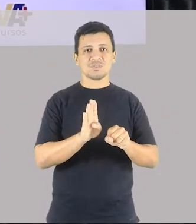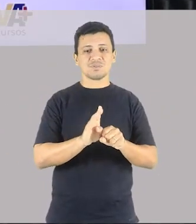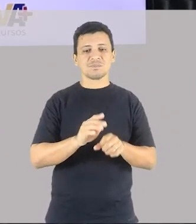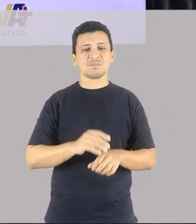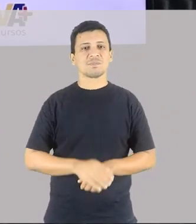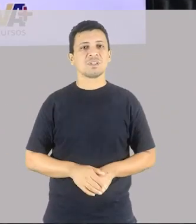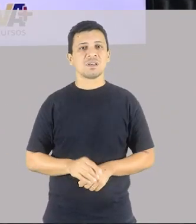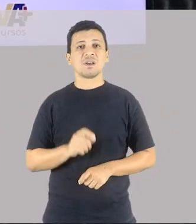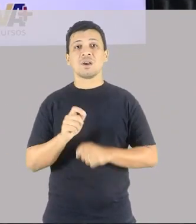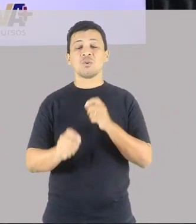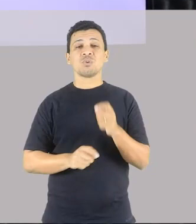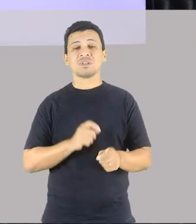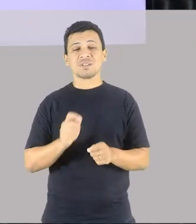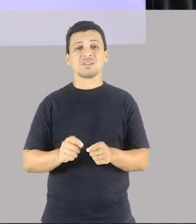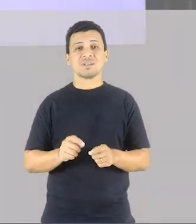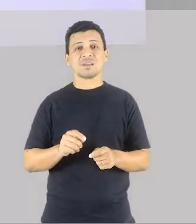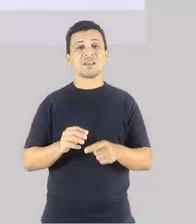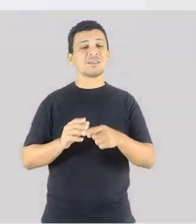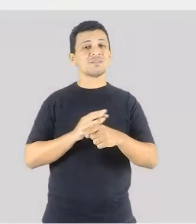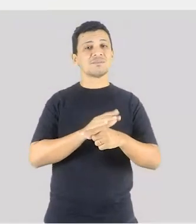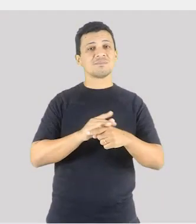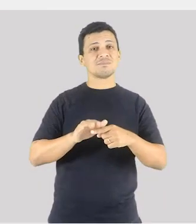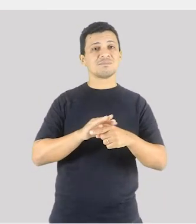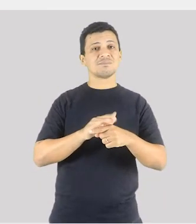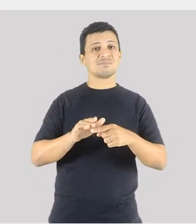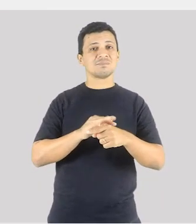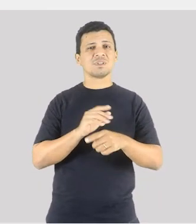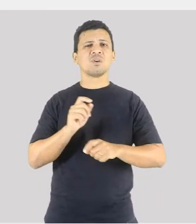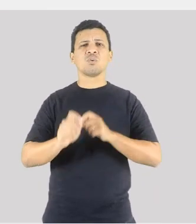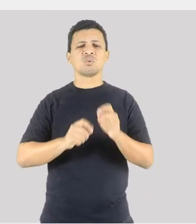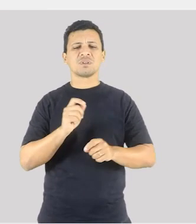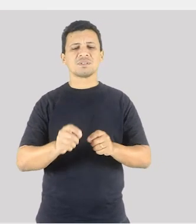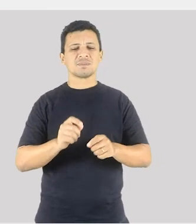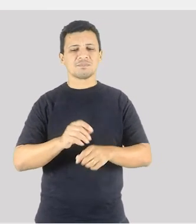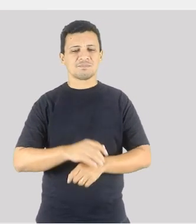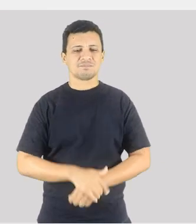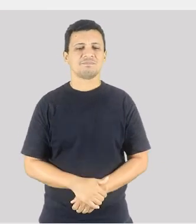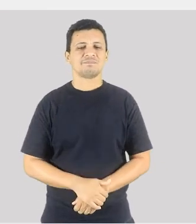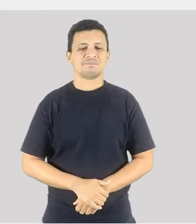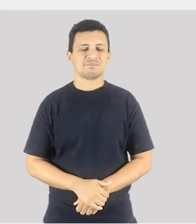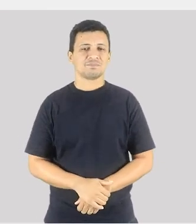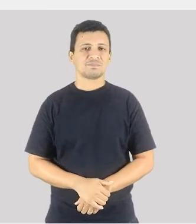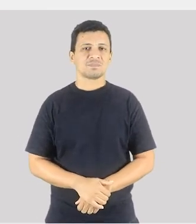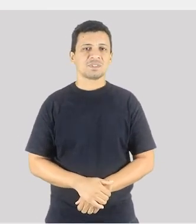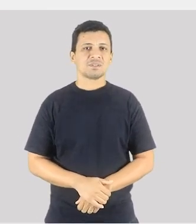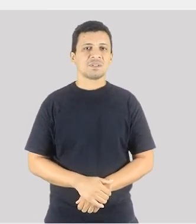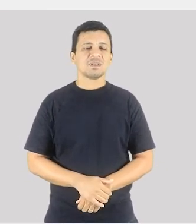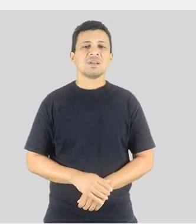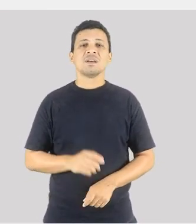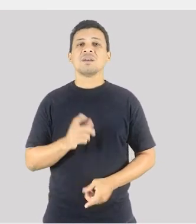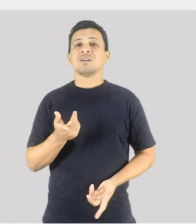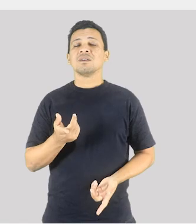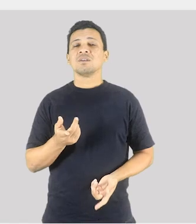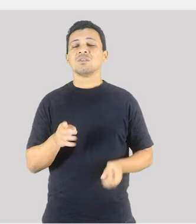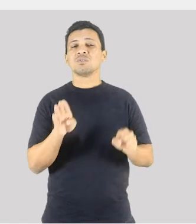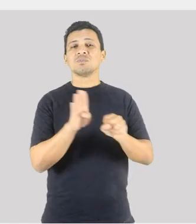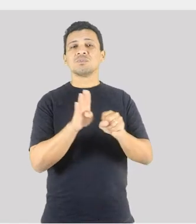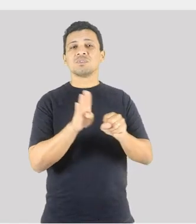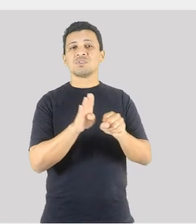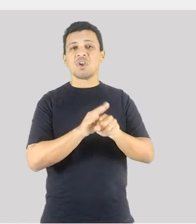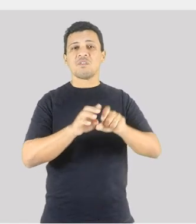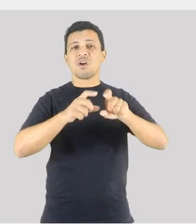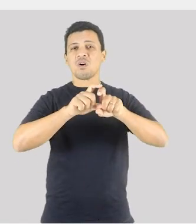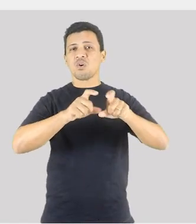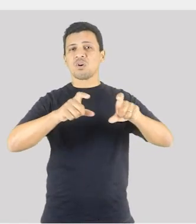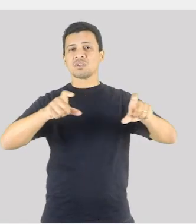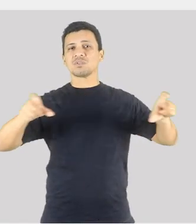de sintaxe. O que são orações substantivas? Vamos lá. As orações substantivas, como o próprio nome